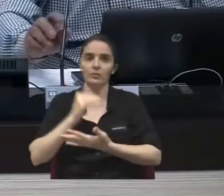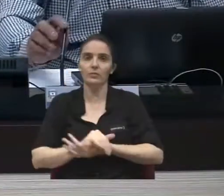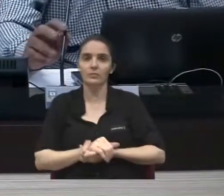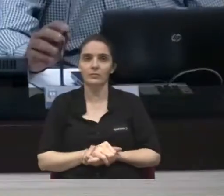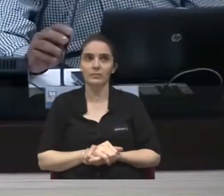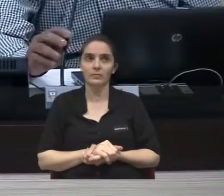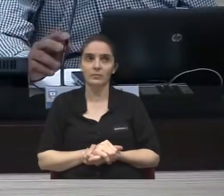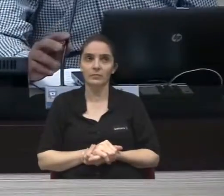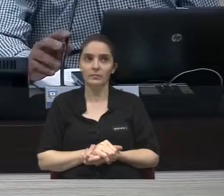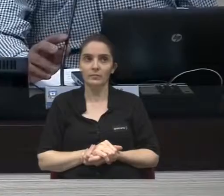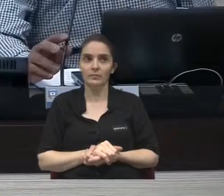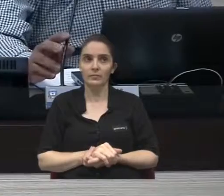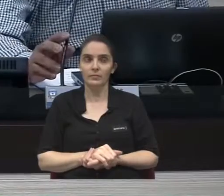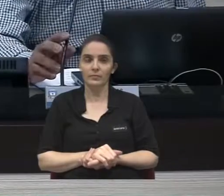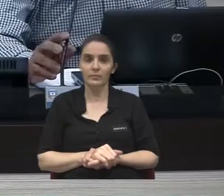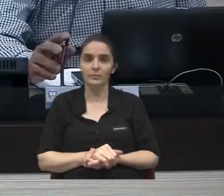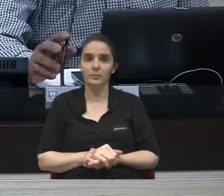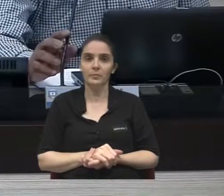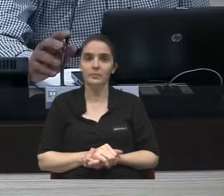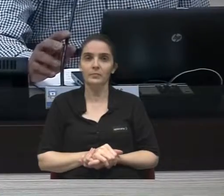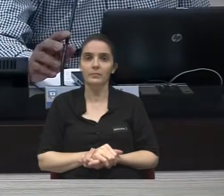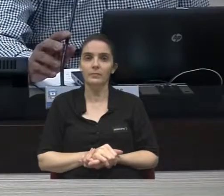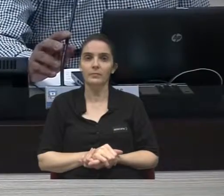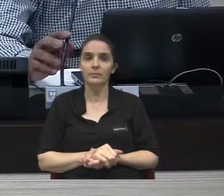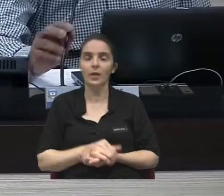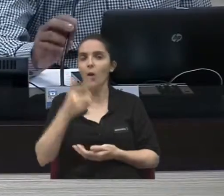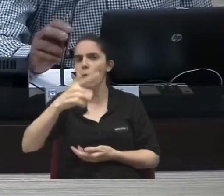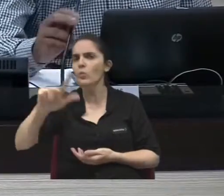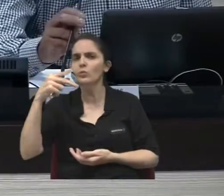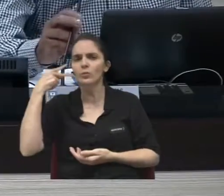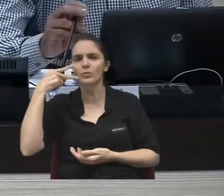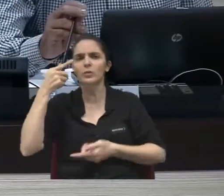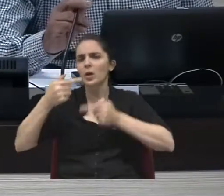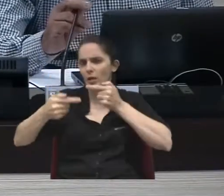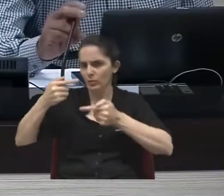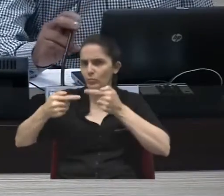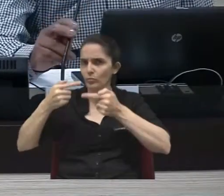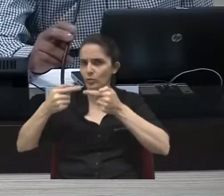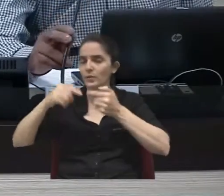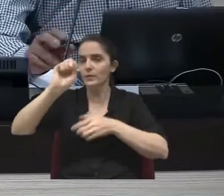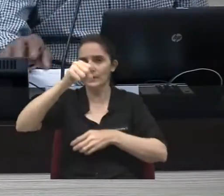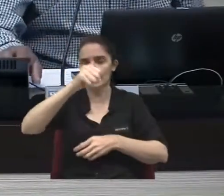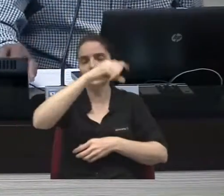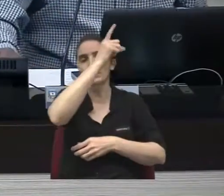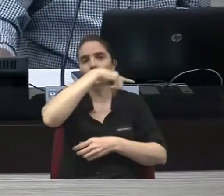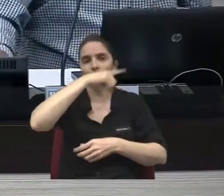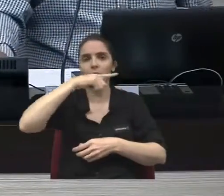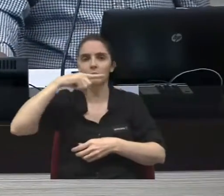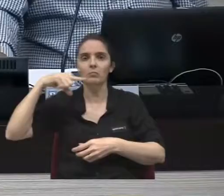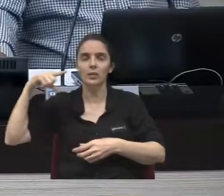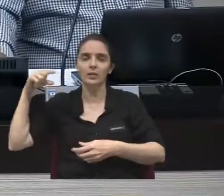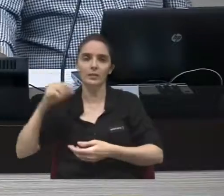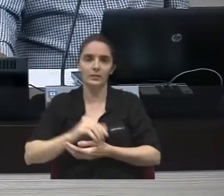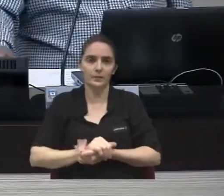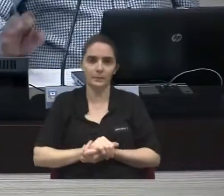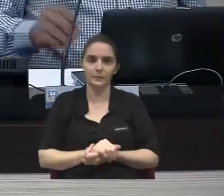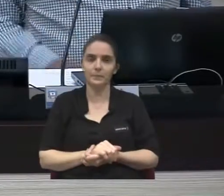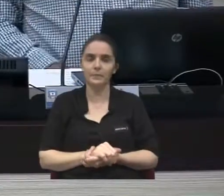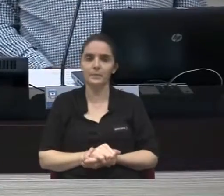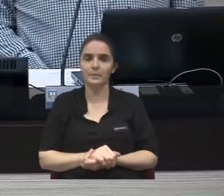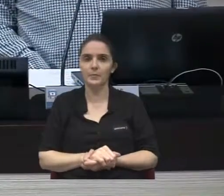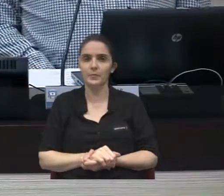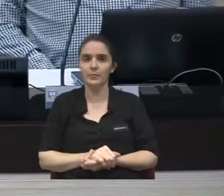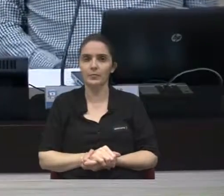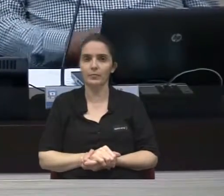Mais algum vereador deseja discutir o requerimento? Eu desejo, senhor presidente. Para discutir o requerimento, vereadora doutora Mayra Costa. Em relação